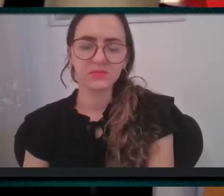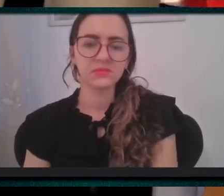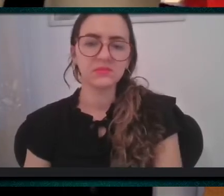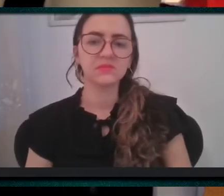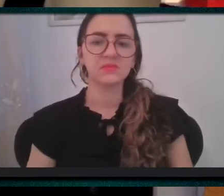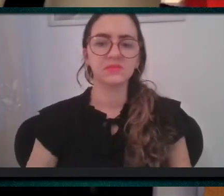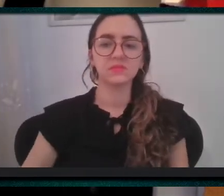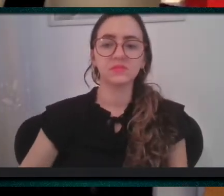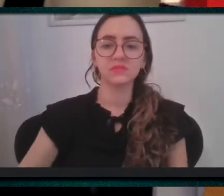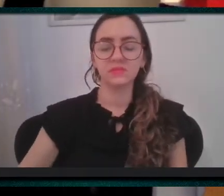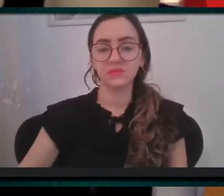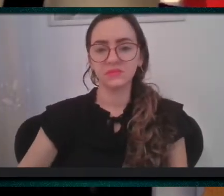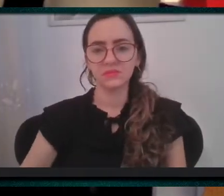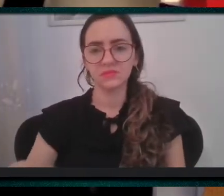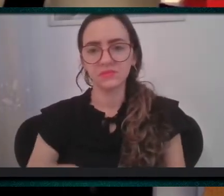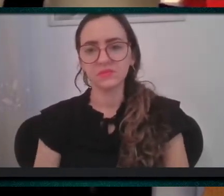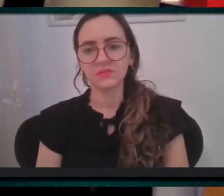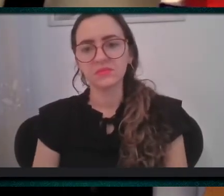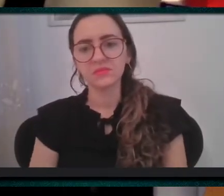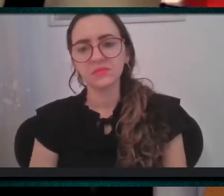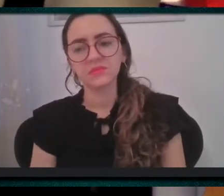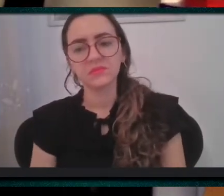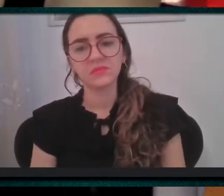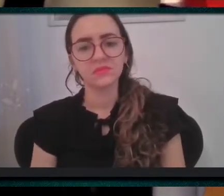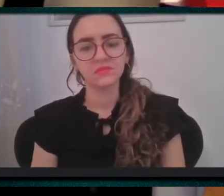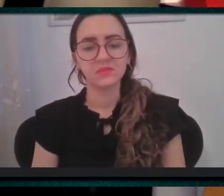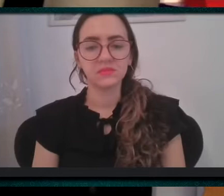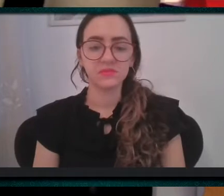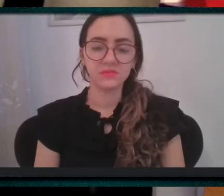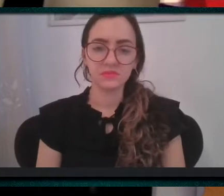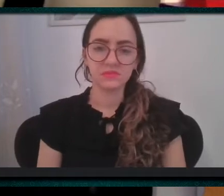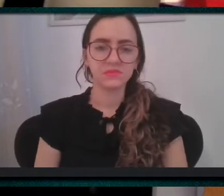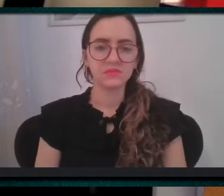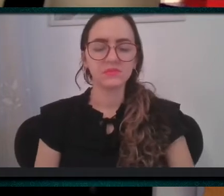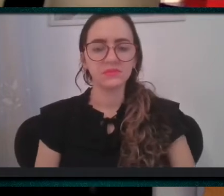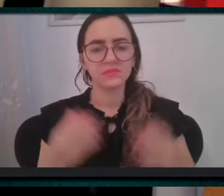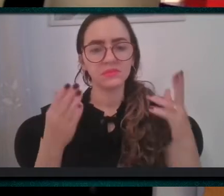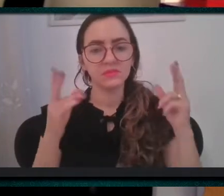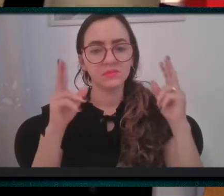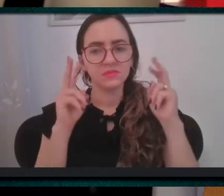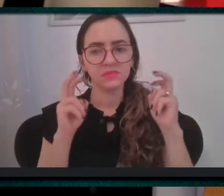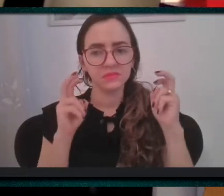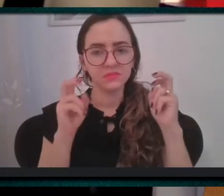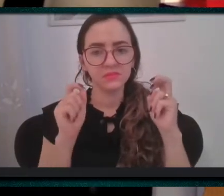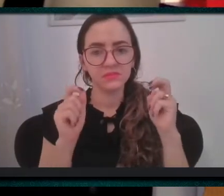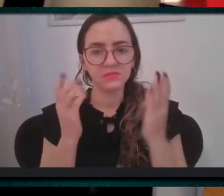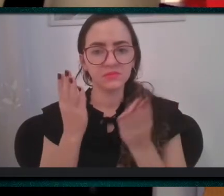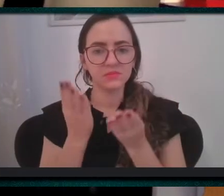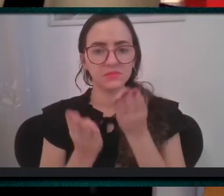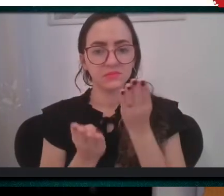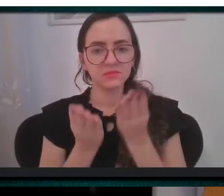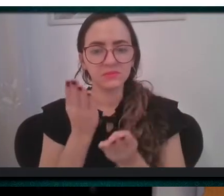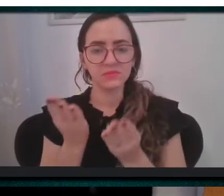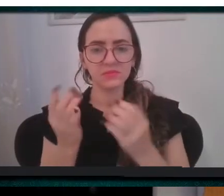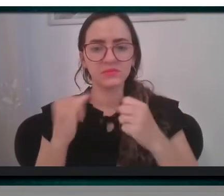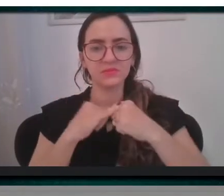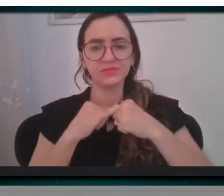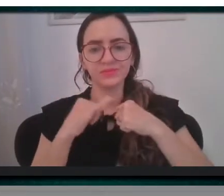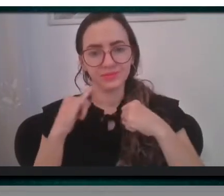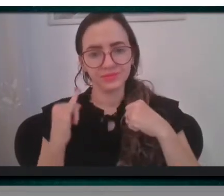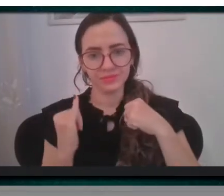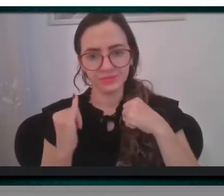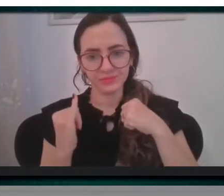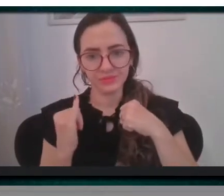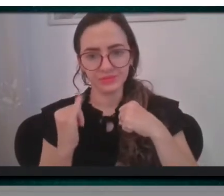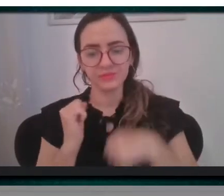Então é o seguinte, ó. O que é que a gente vai falar hoje? Vamos falar sobre equilíbrio iônico, tá bom? Vamos deixar